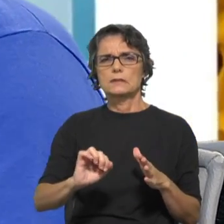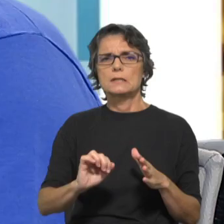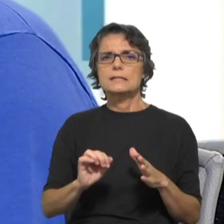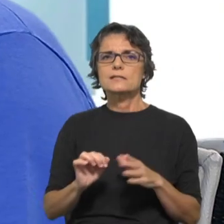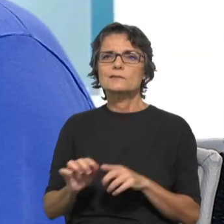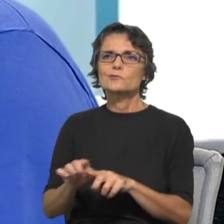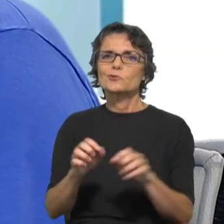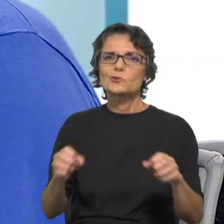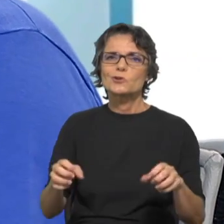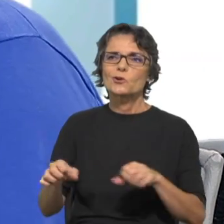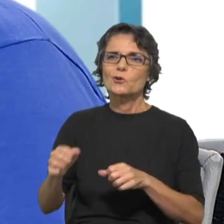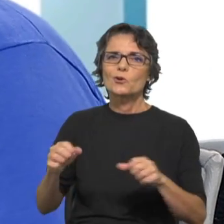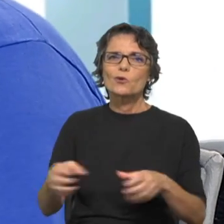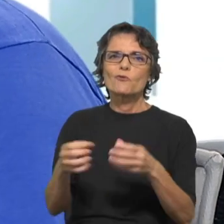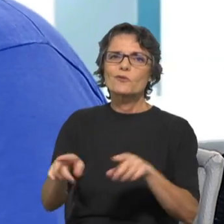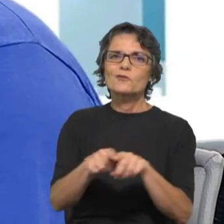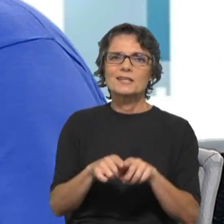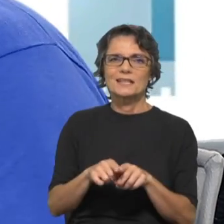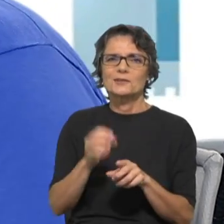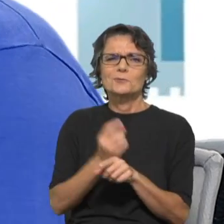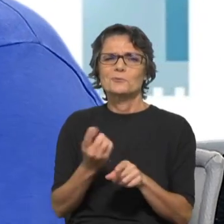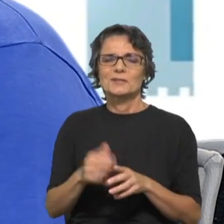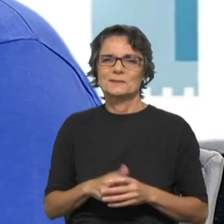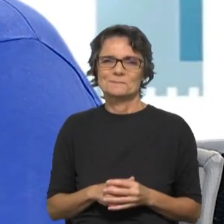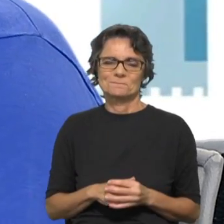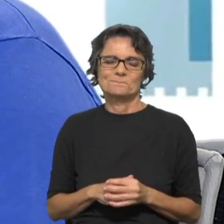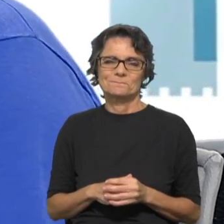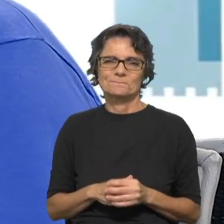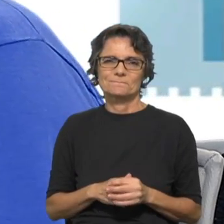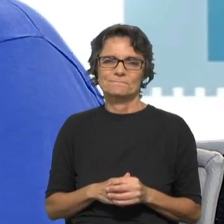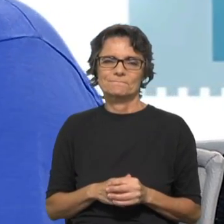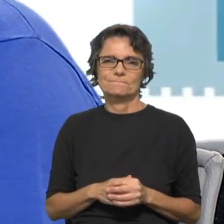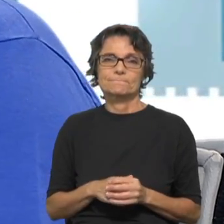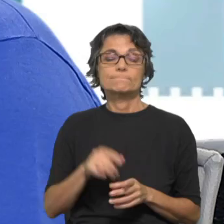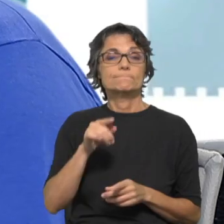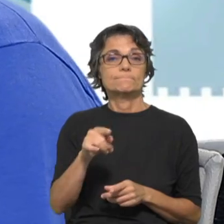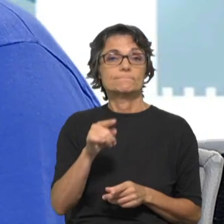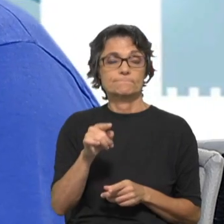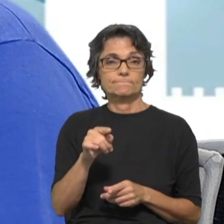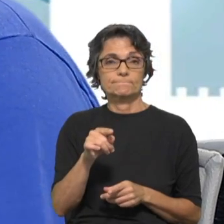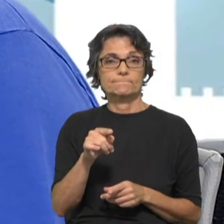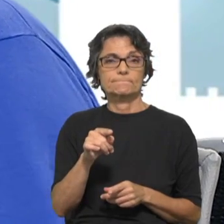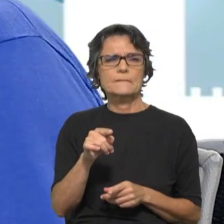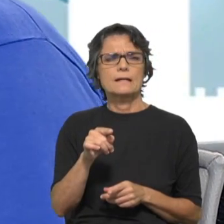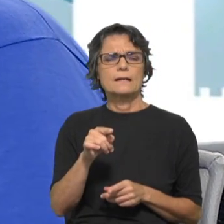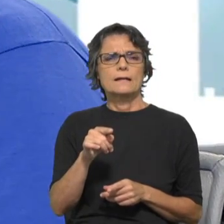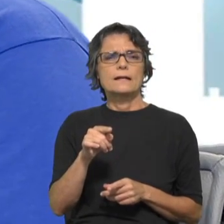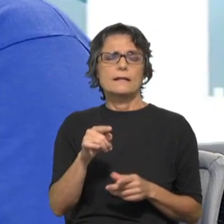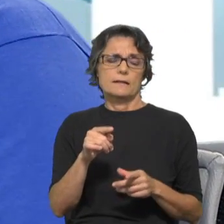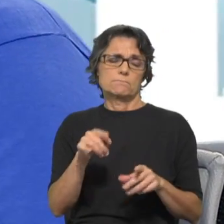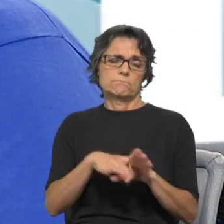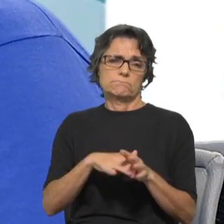uma inspiração que começa na missão pastoral dele. Ele era capelão militar e em